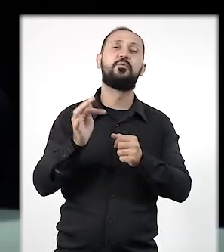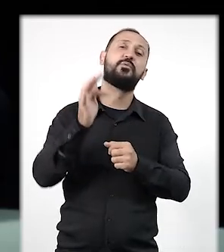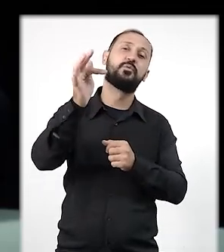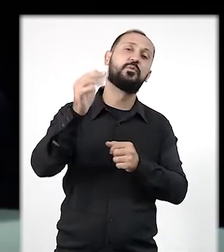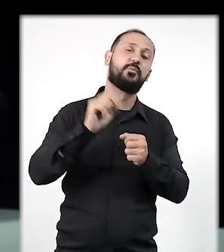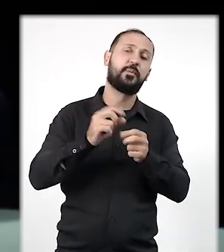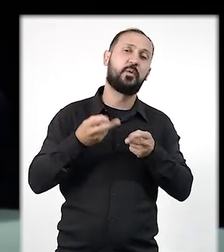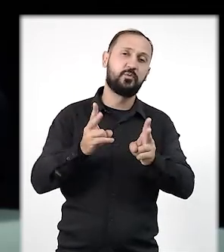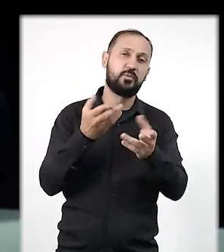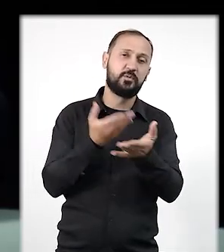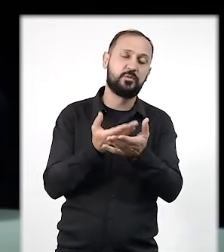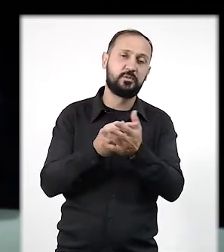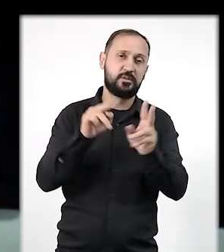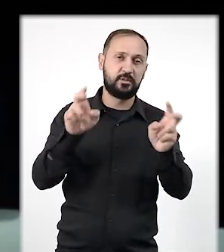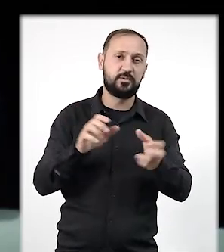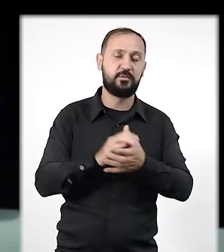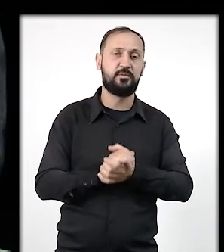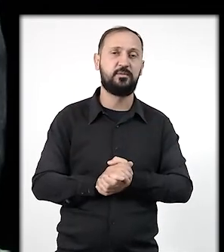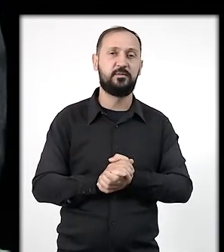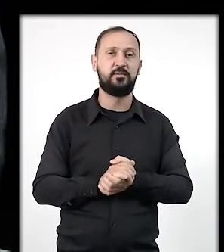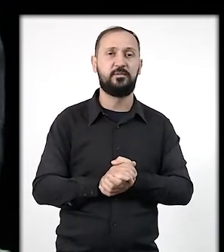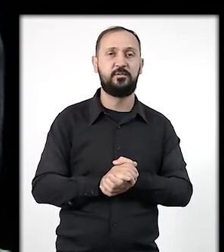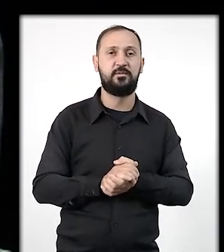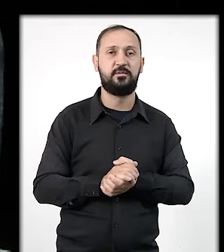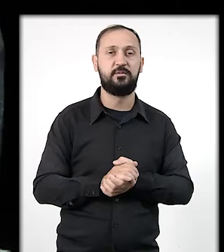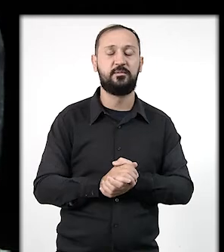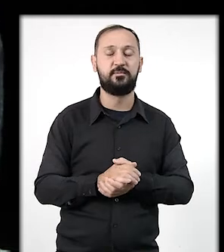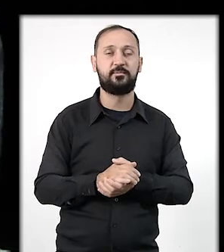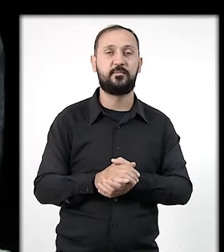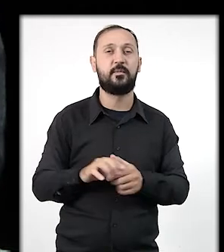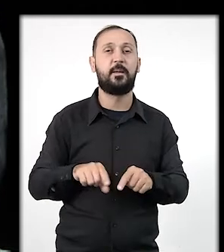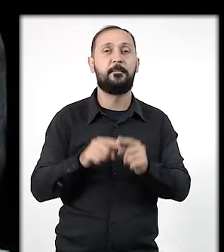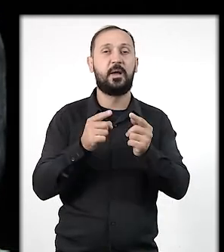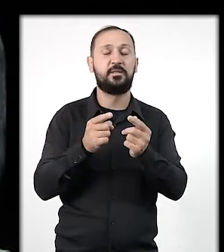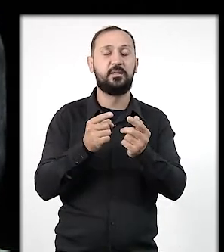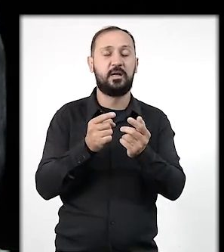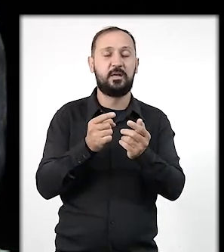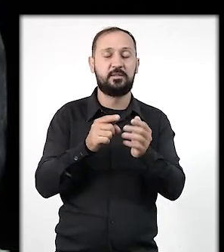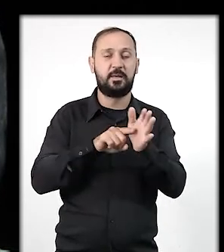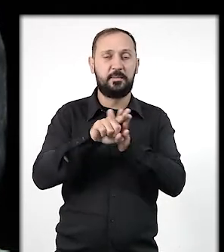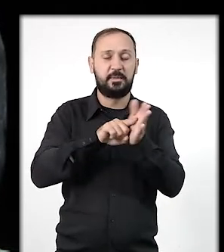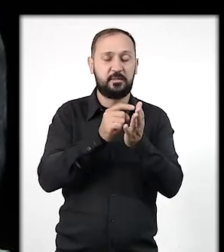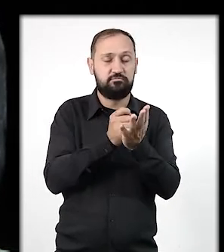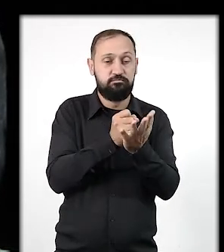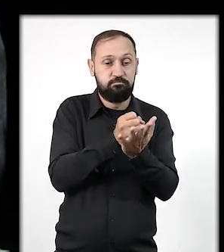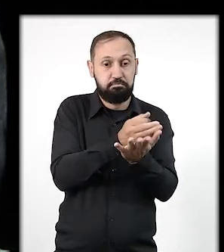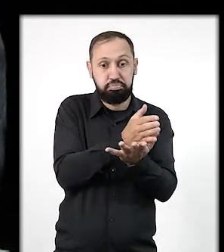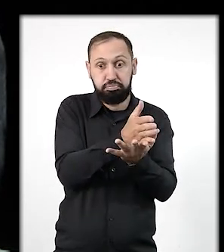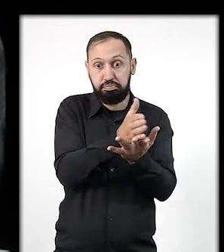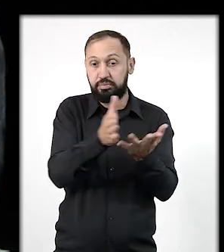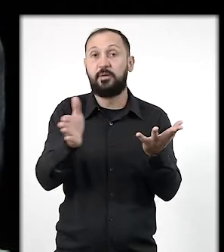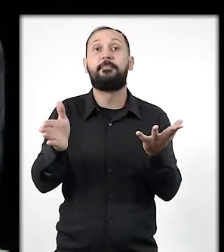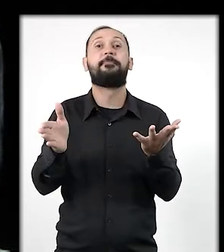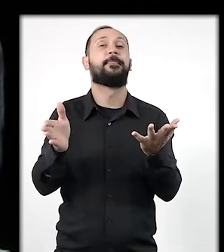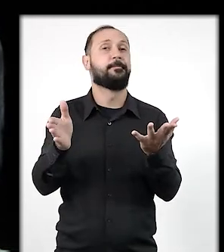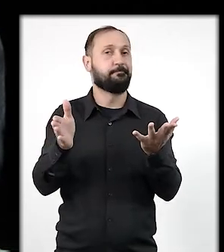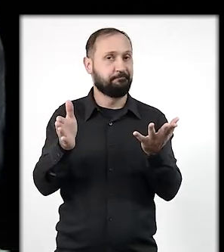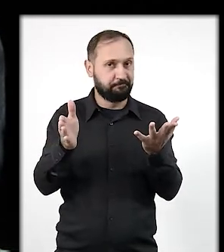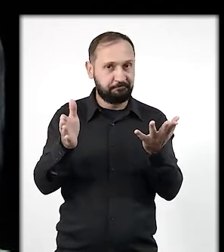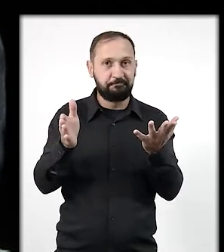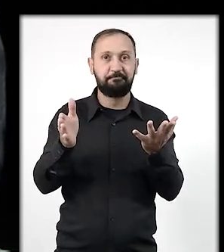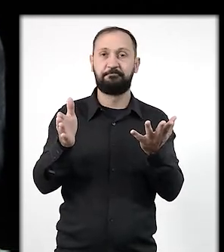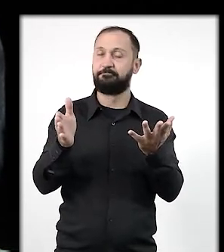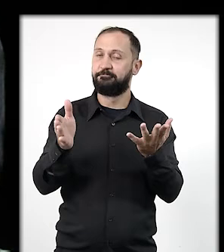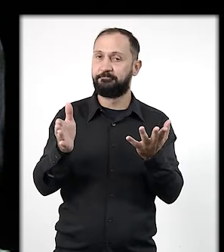para continuar estudando esse assunto? Bom, dada a amplitude da pesquisa, eu acredito que existem muitos